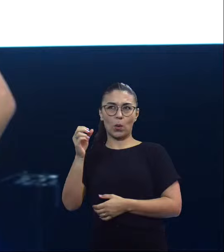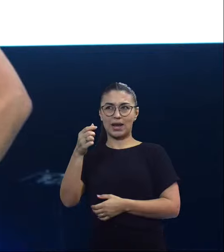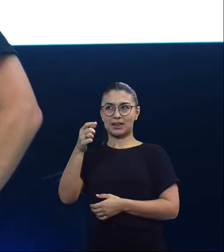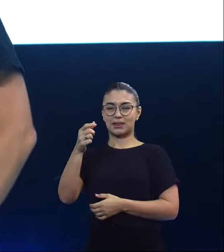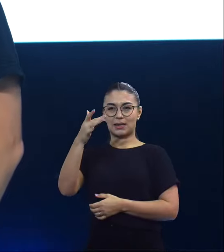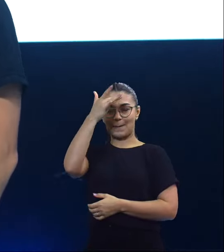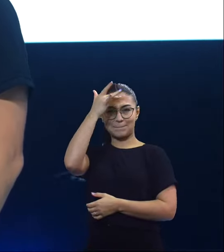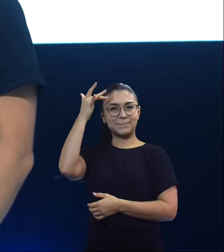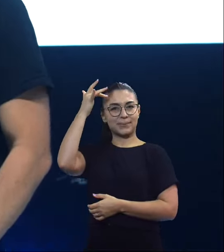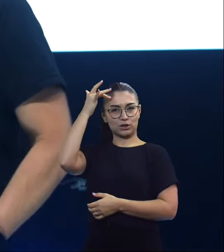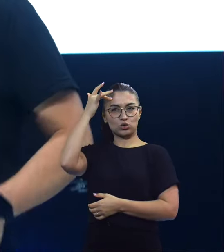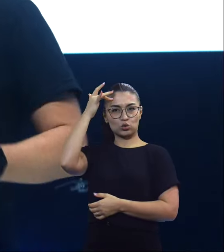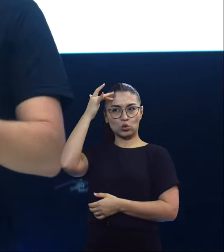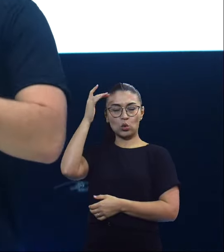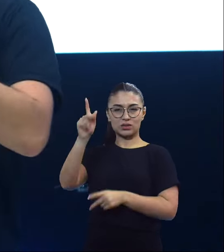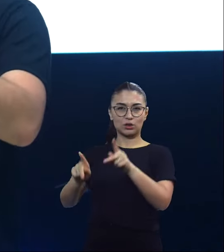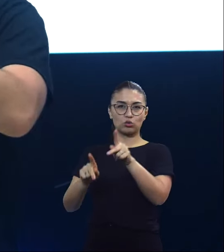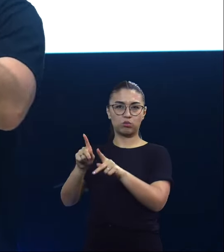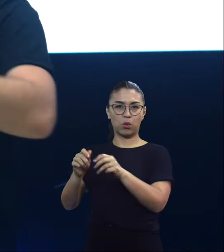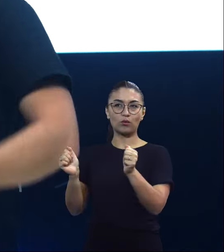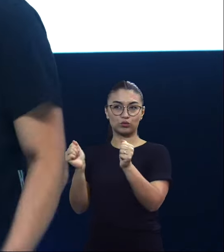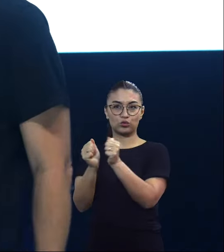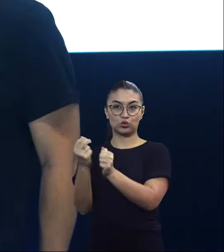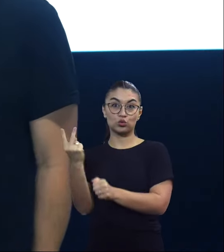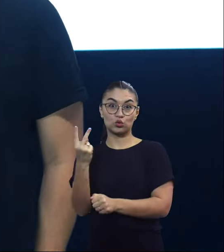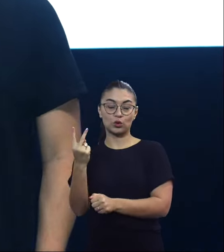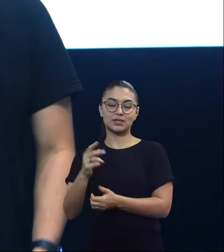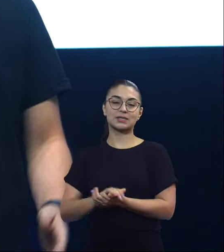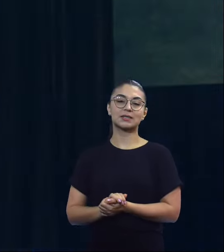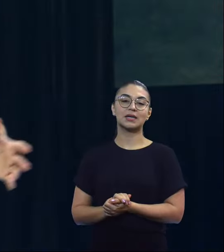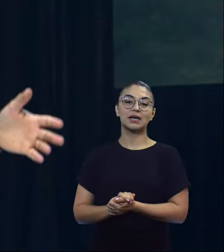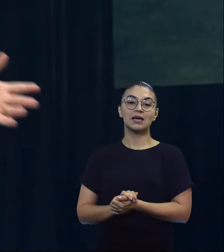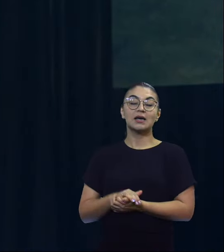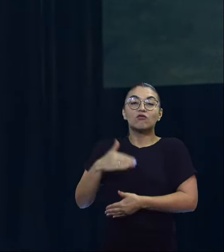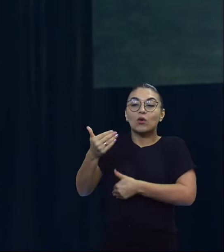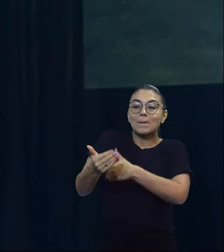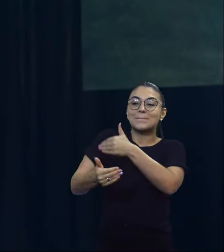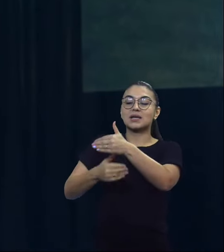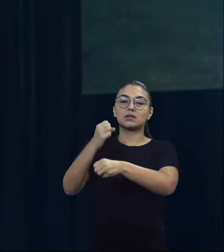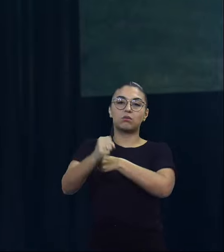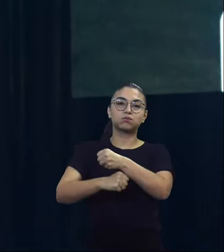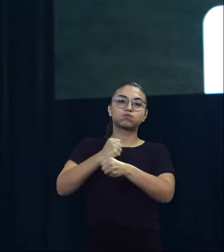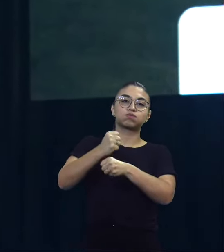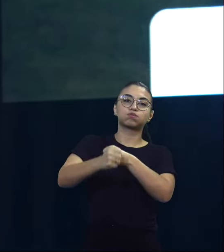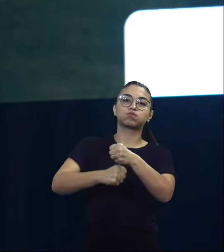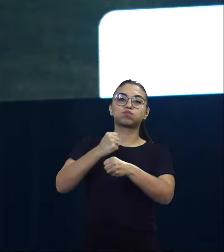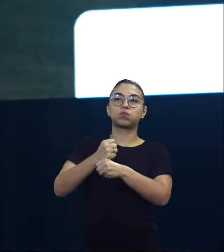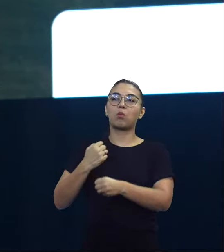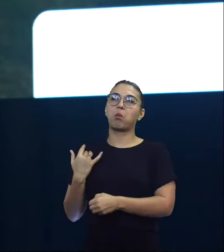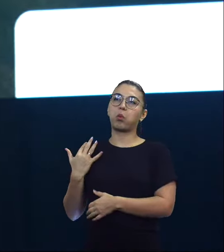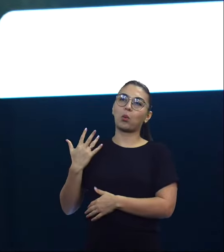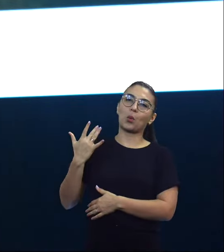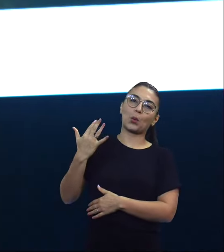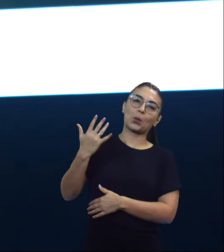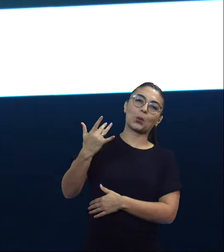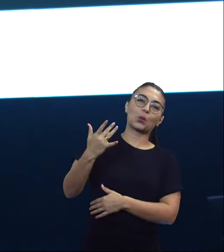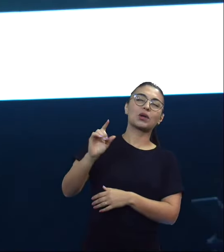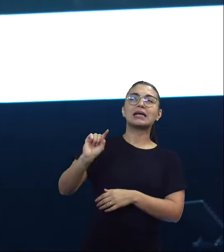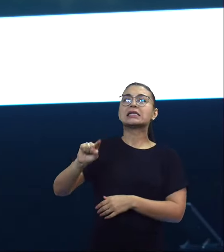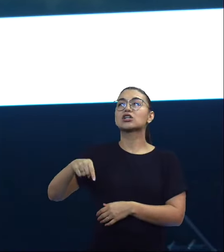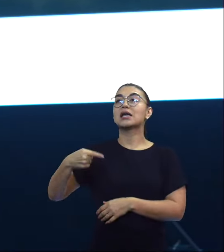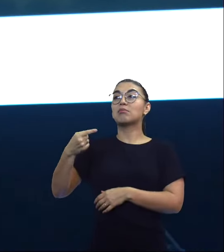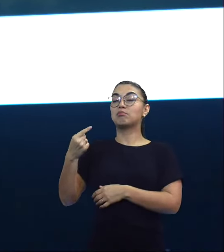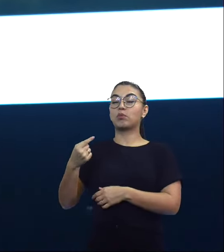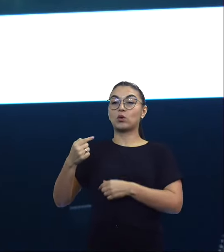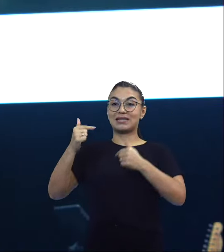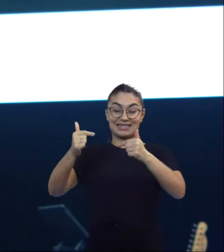90 índios participantes. E aquilo começou a virar uma prática. Mas passaram-se muitos anos, e só depois da Guerra Civil Americana, em que o presidente